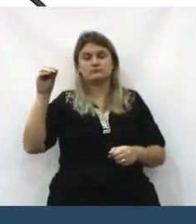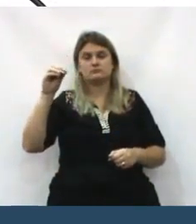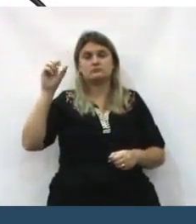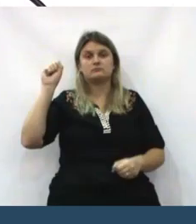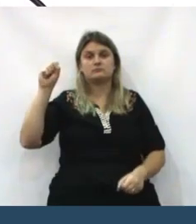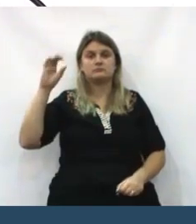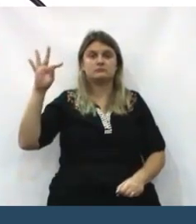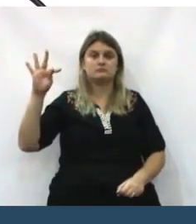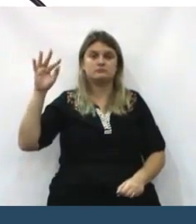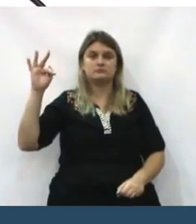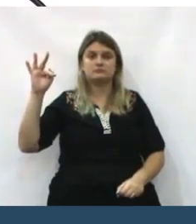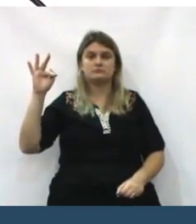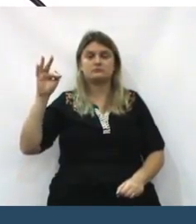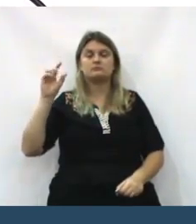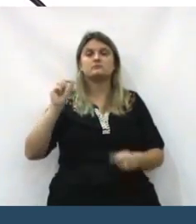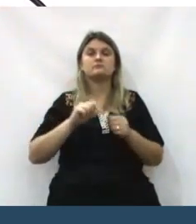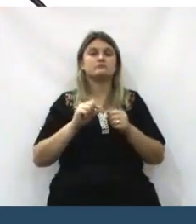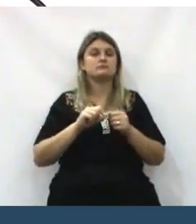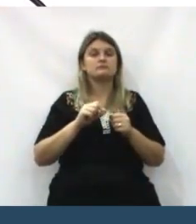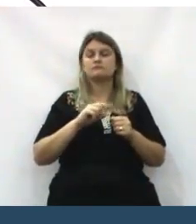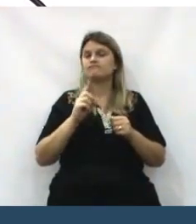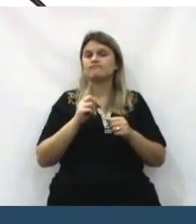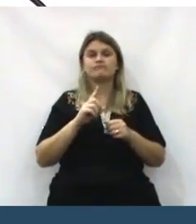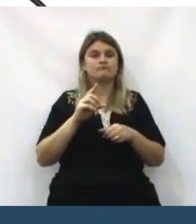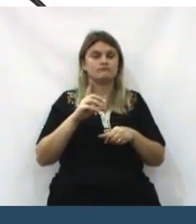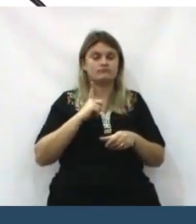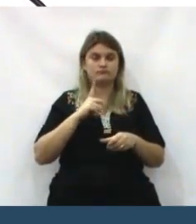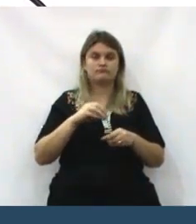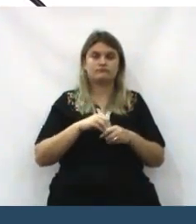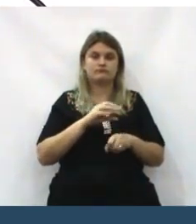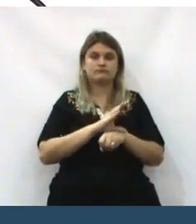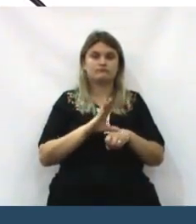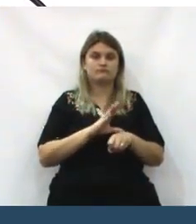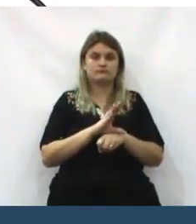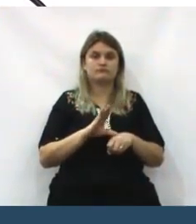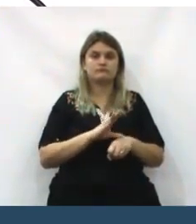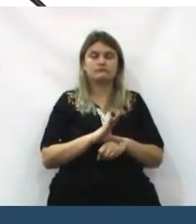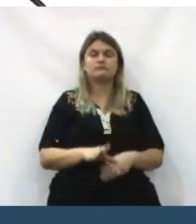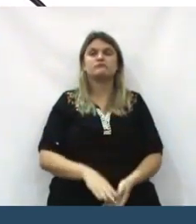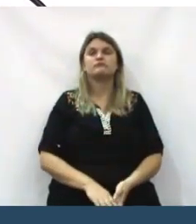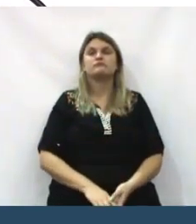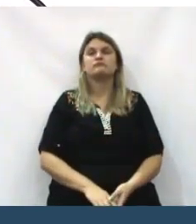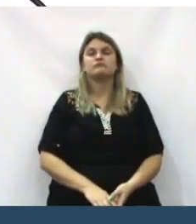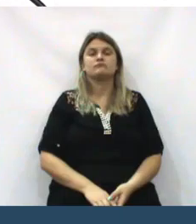Foi parar no STF, e o STF considerou